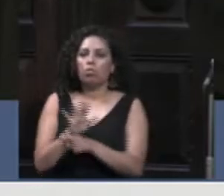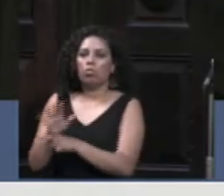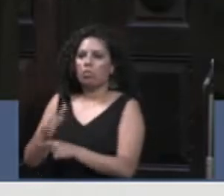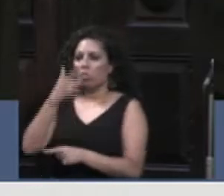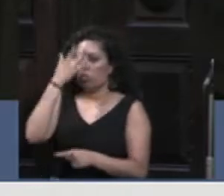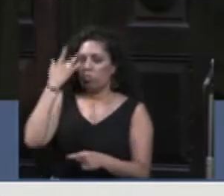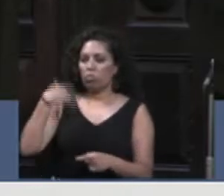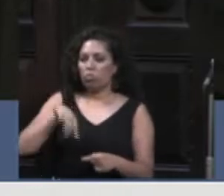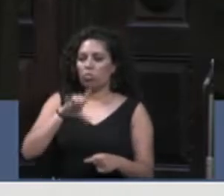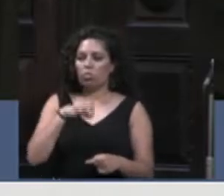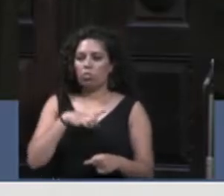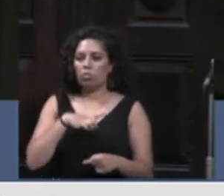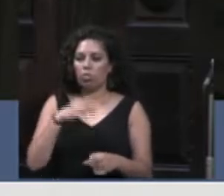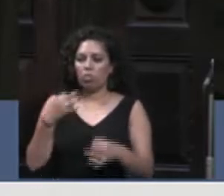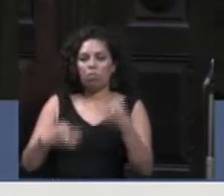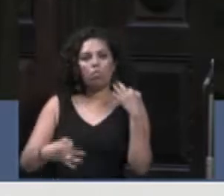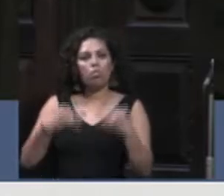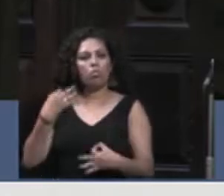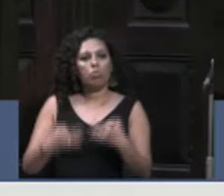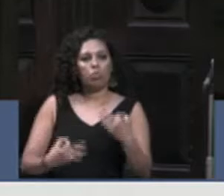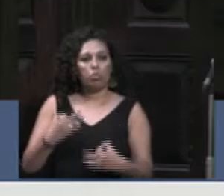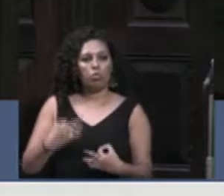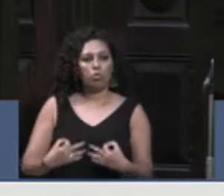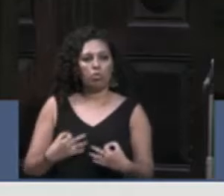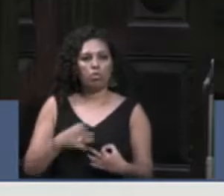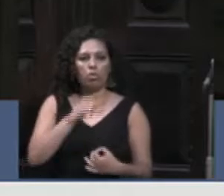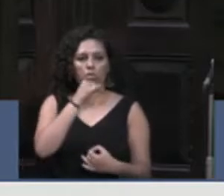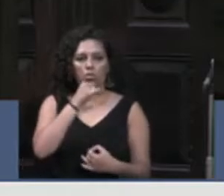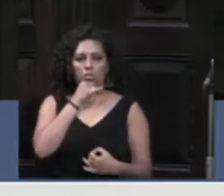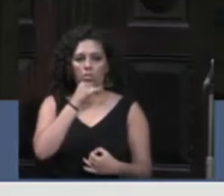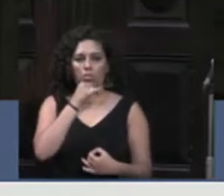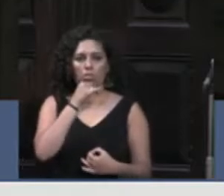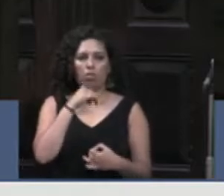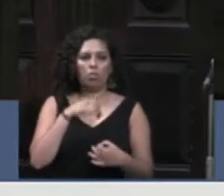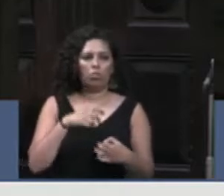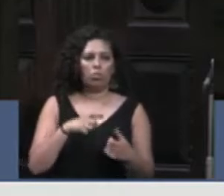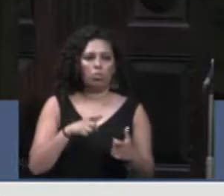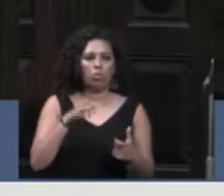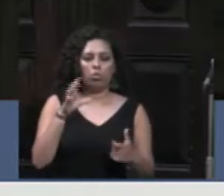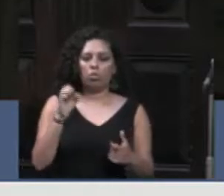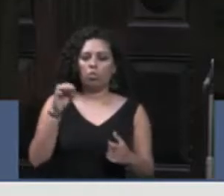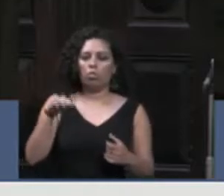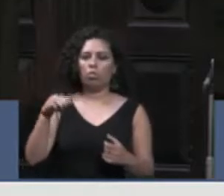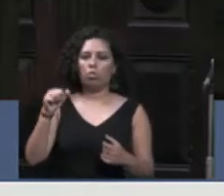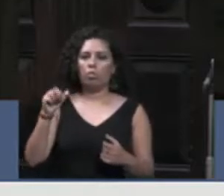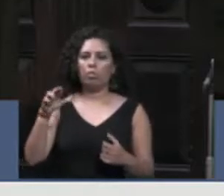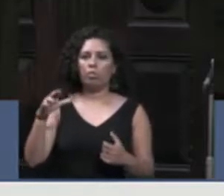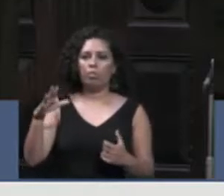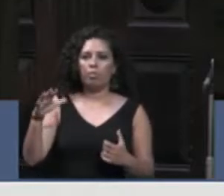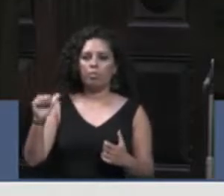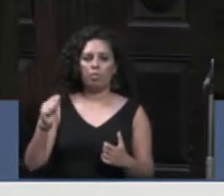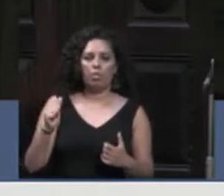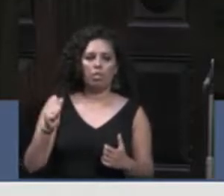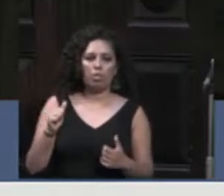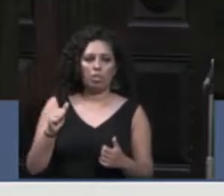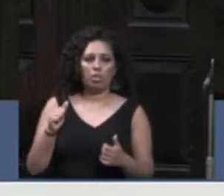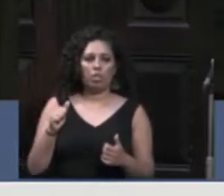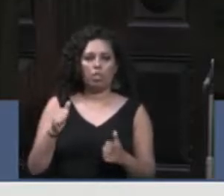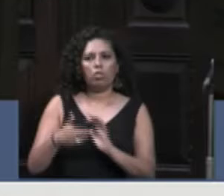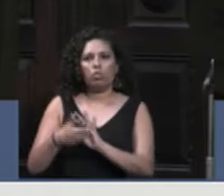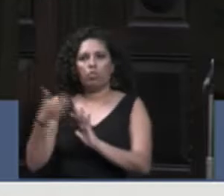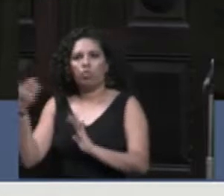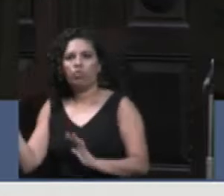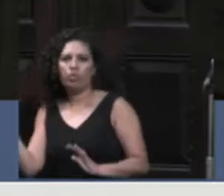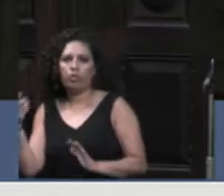justiça. Eles querem, por exemplo, falam que não estão extinguindo comarca, que estão aglutinando a outra. Ora, se tira a comarca